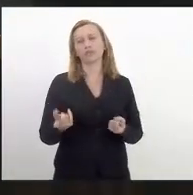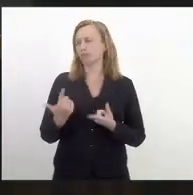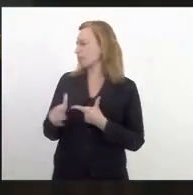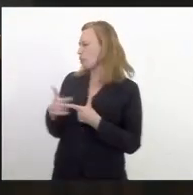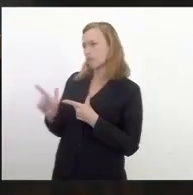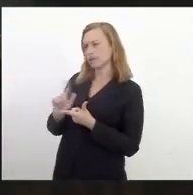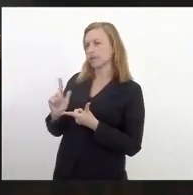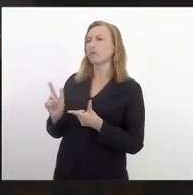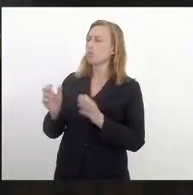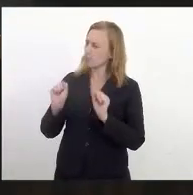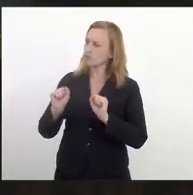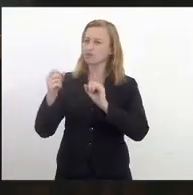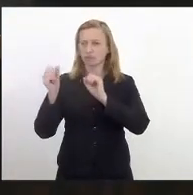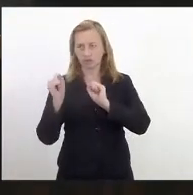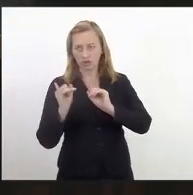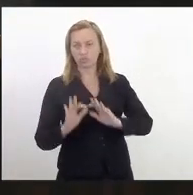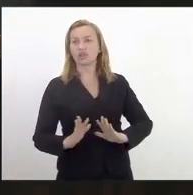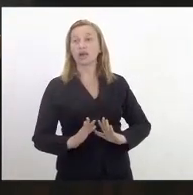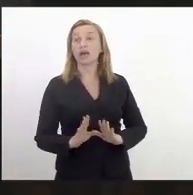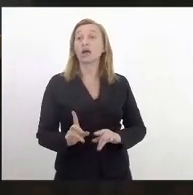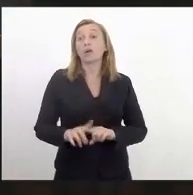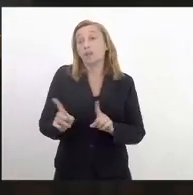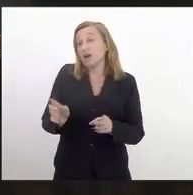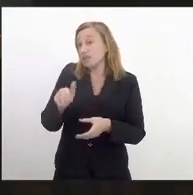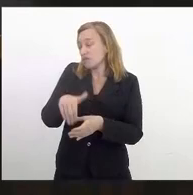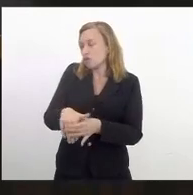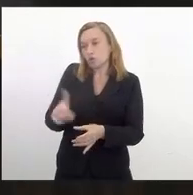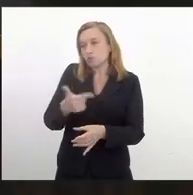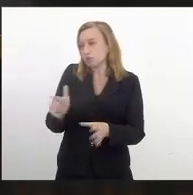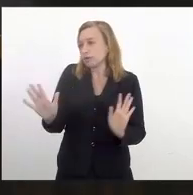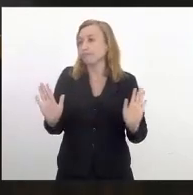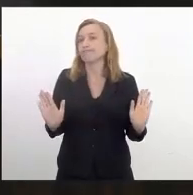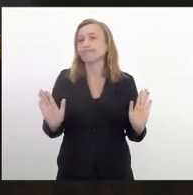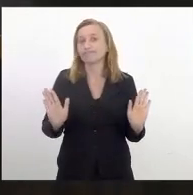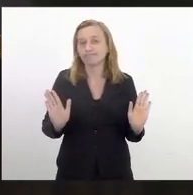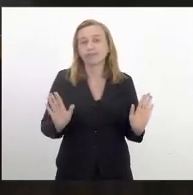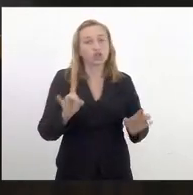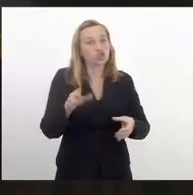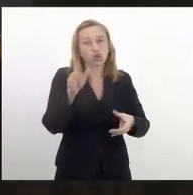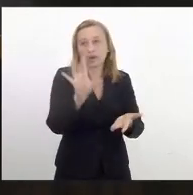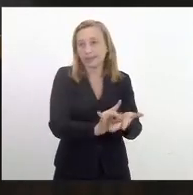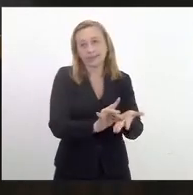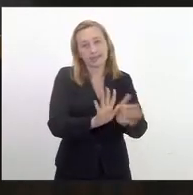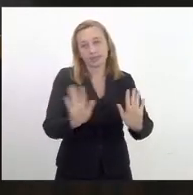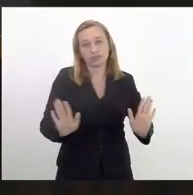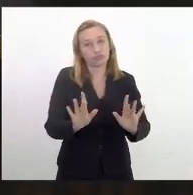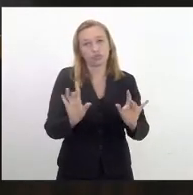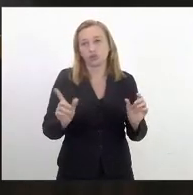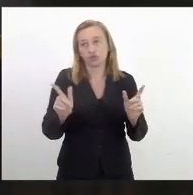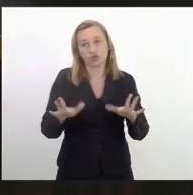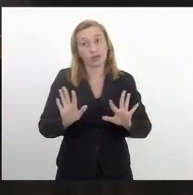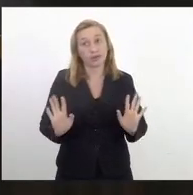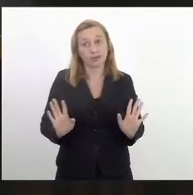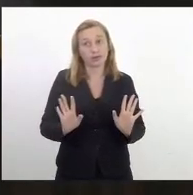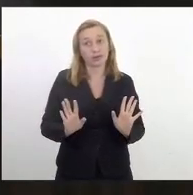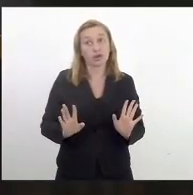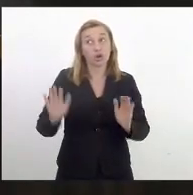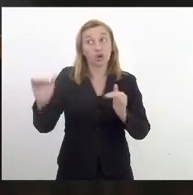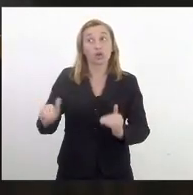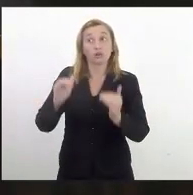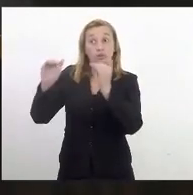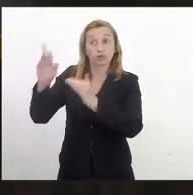problema você disse poderá esclarecer mas ele em relação a volta numa voto é assim anexação um pele diferente que vossas excelências